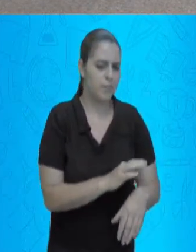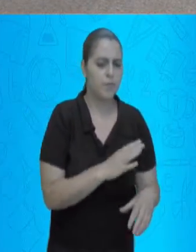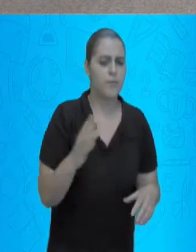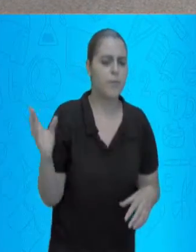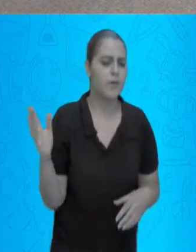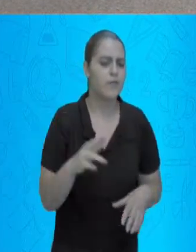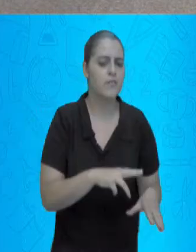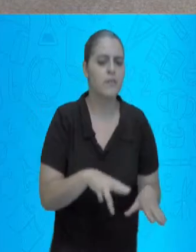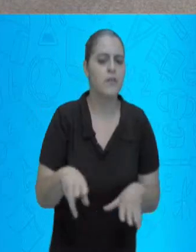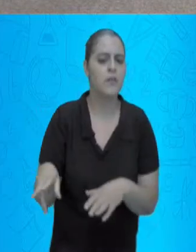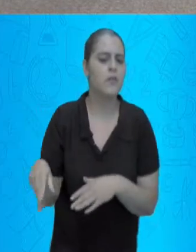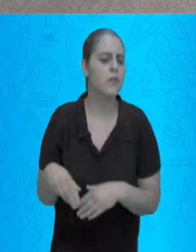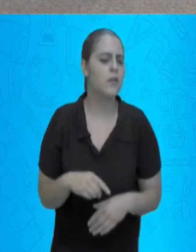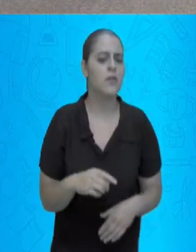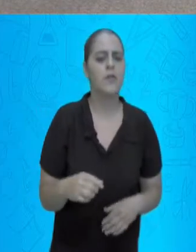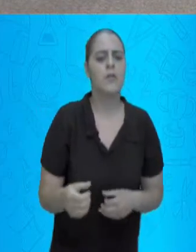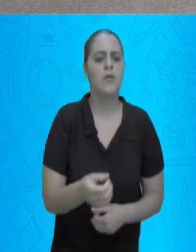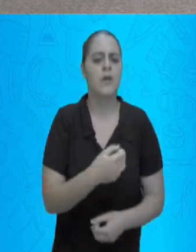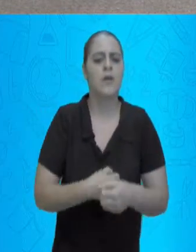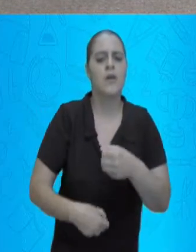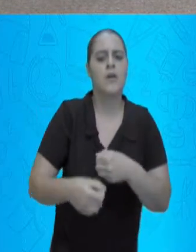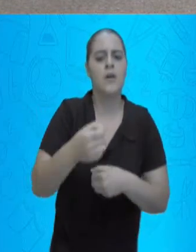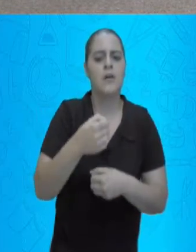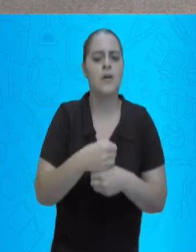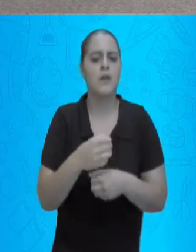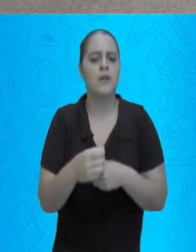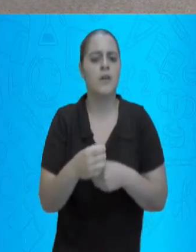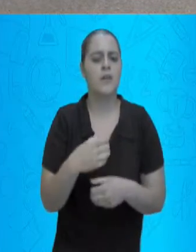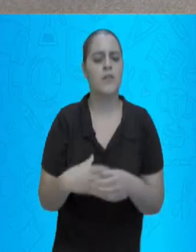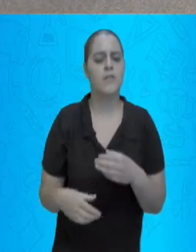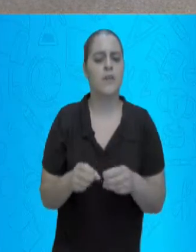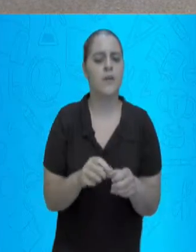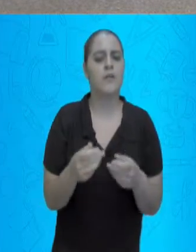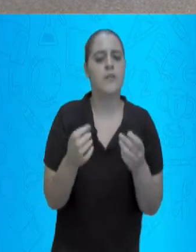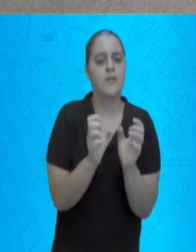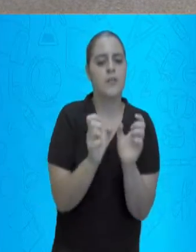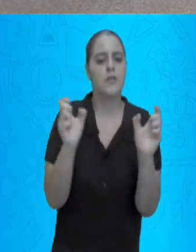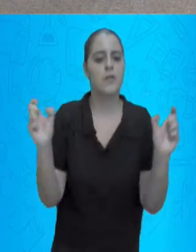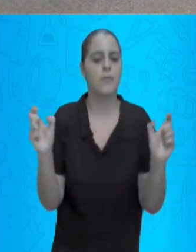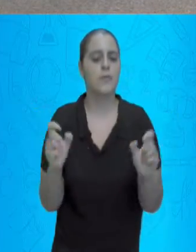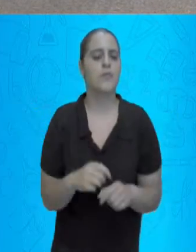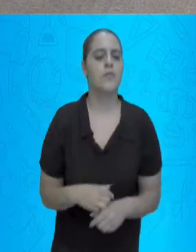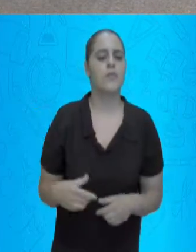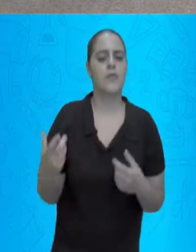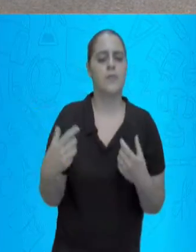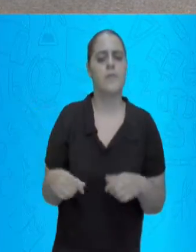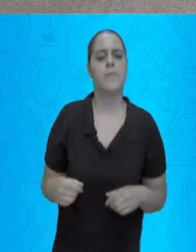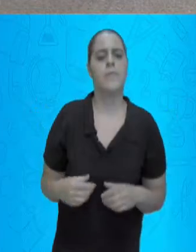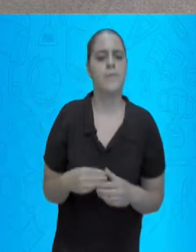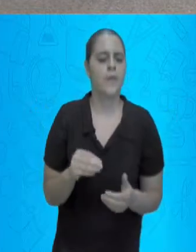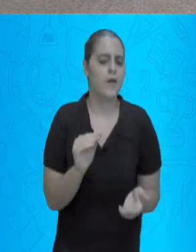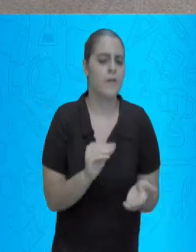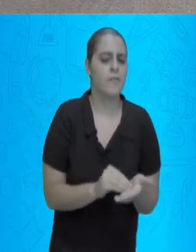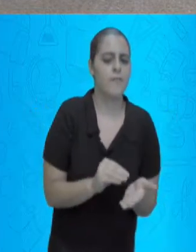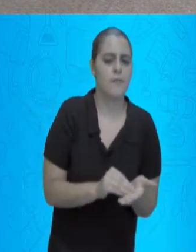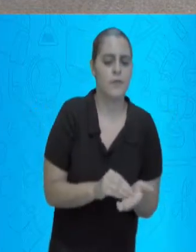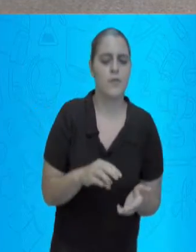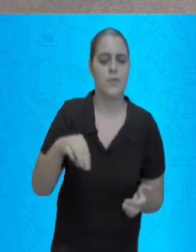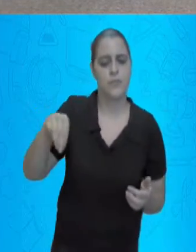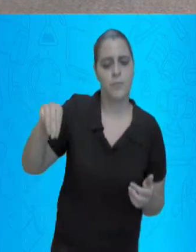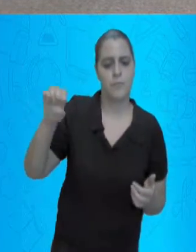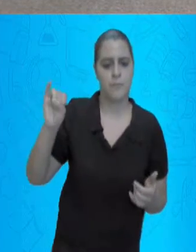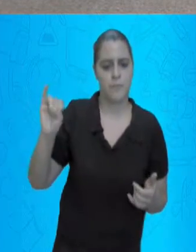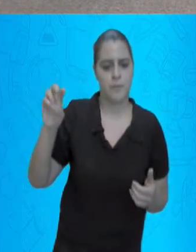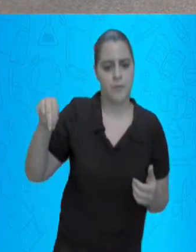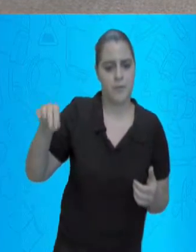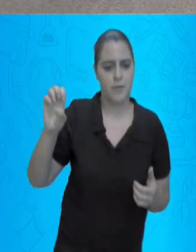tempo vai acontecendo a decomposição, a perda de minerais